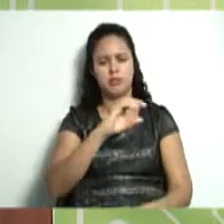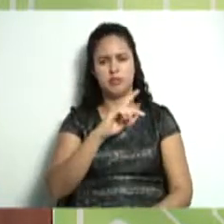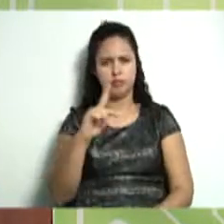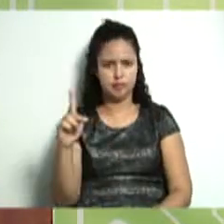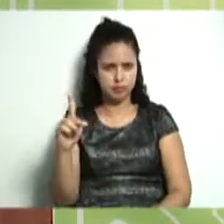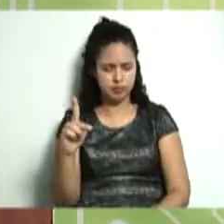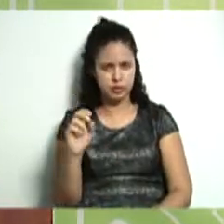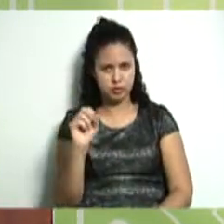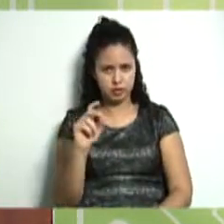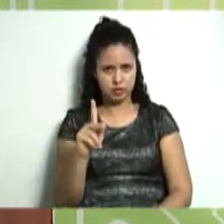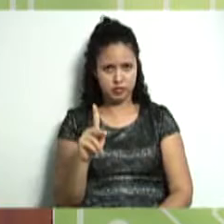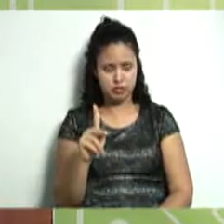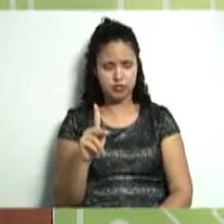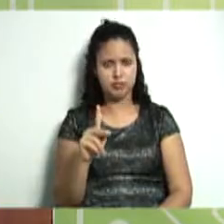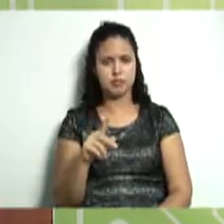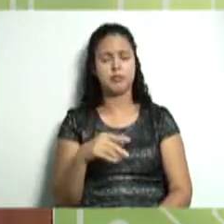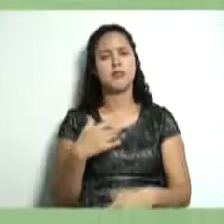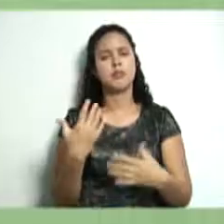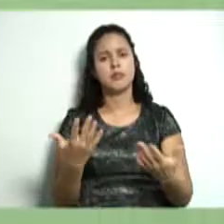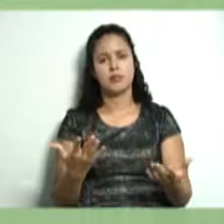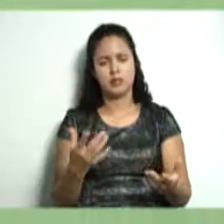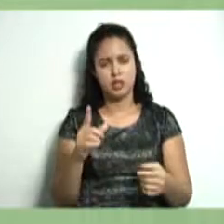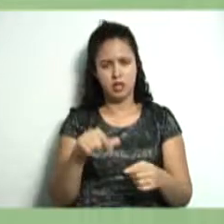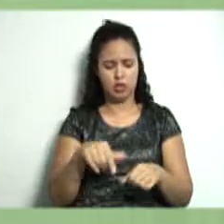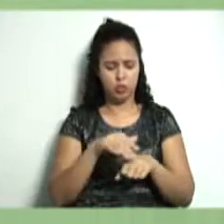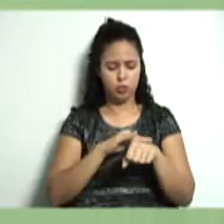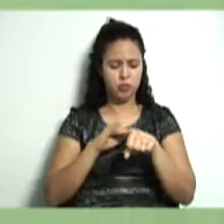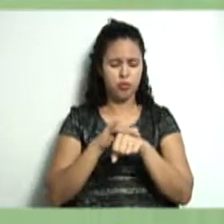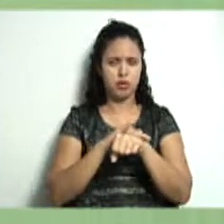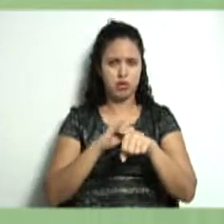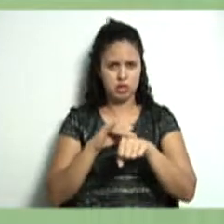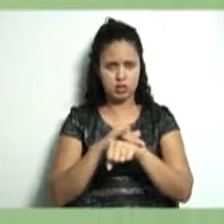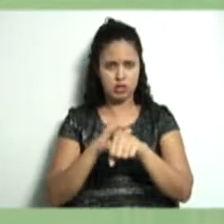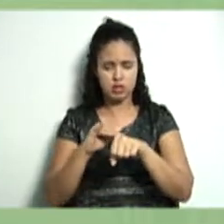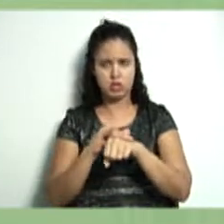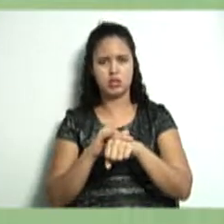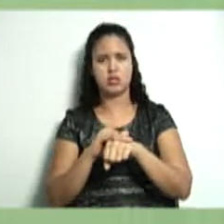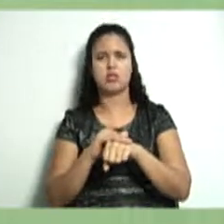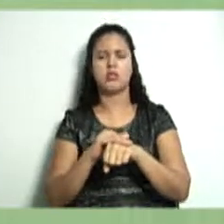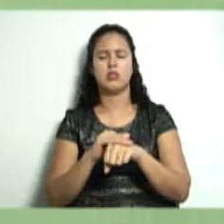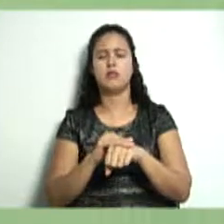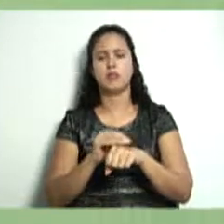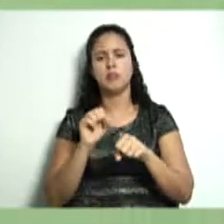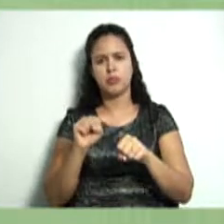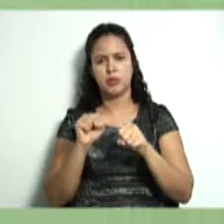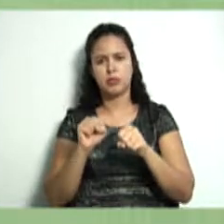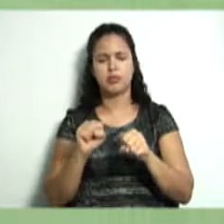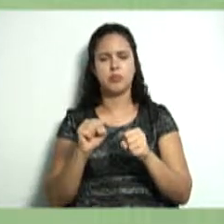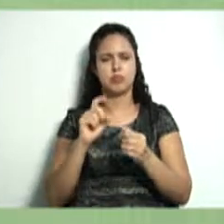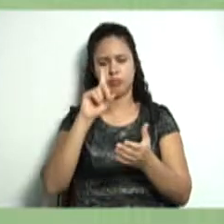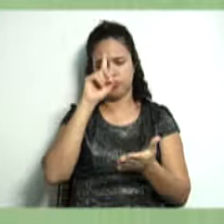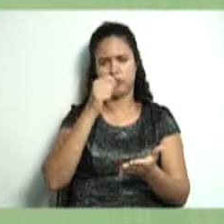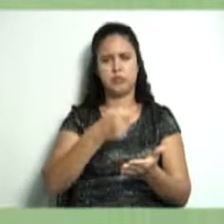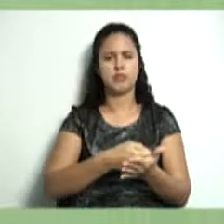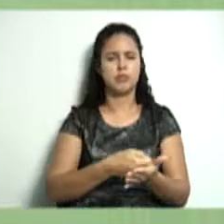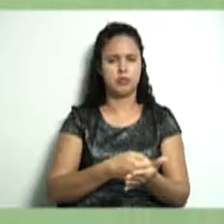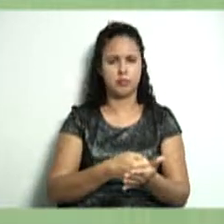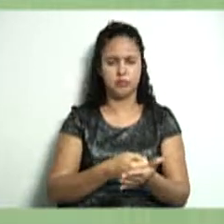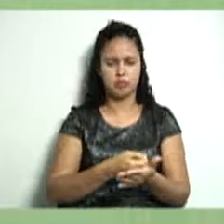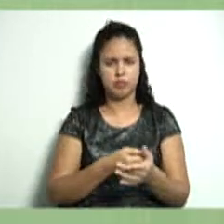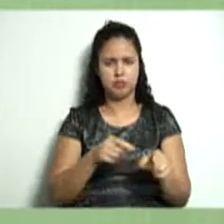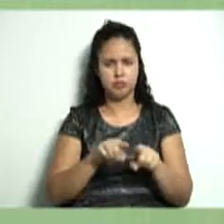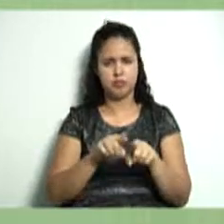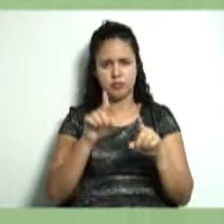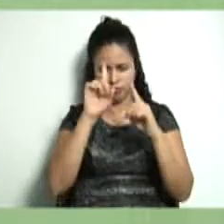cooperativa, ok? Então, através de uma conversa, a gente consegue ter ideias